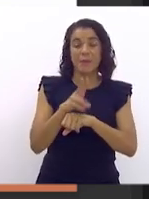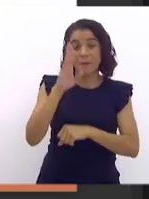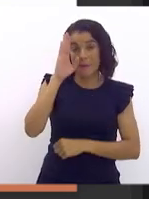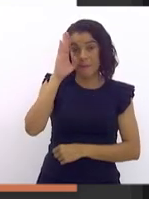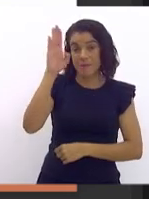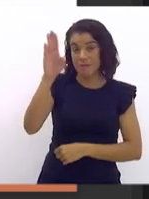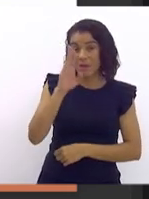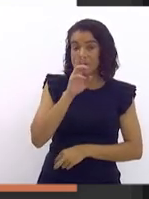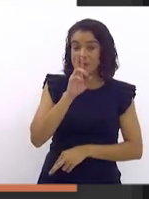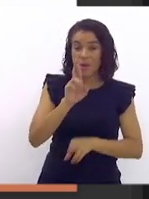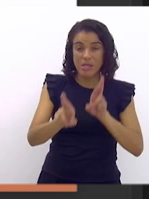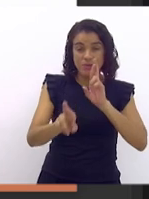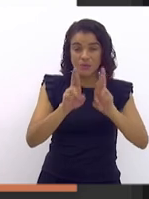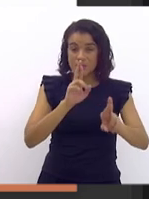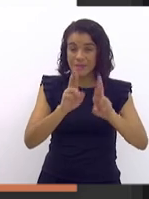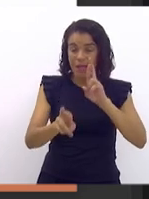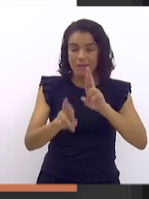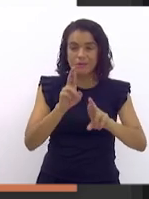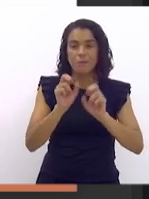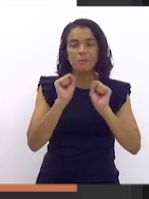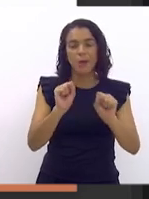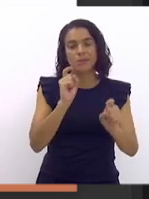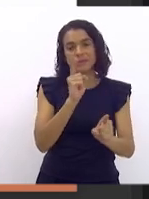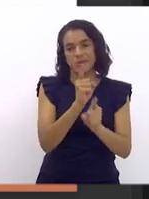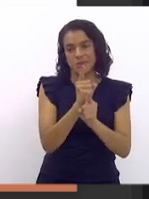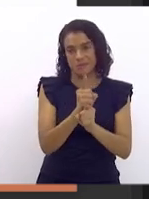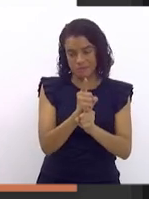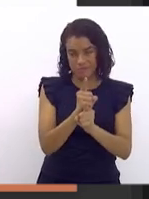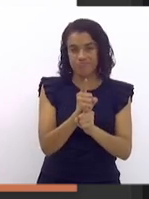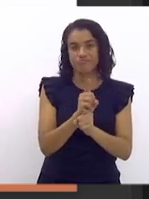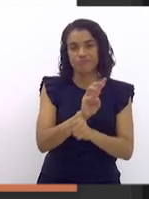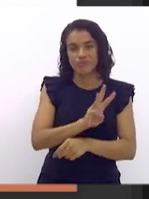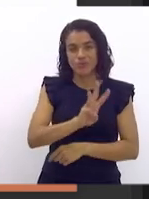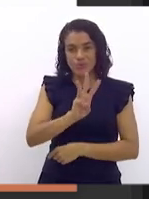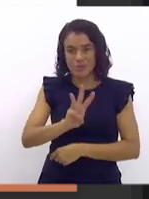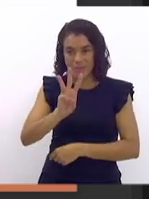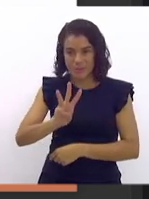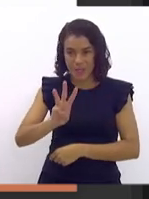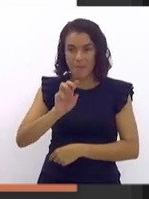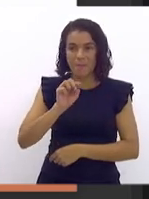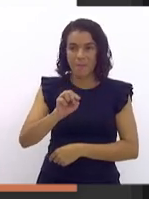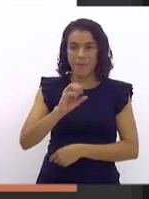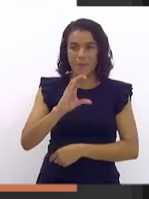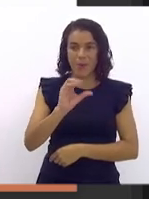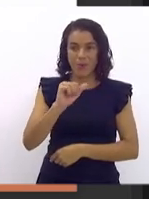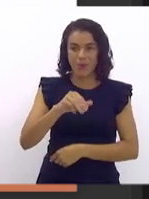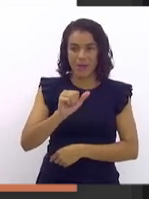principalmente os resultados dessas pesquisas, elas podem ser encontradas então na nossa página, que é